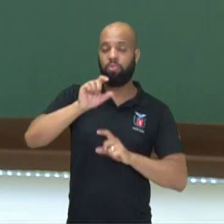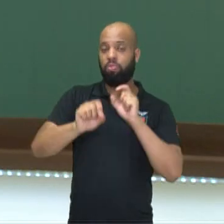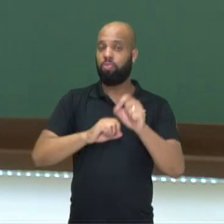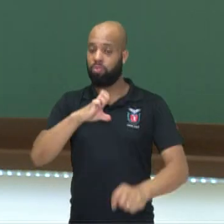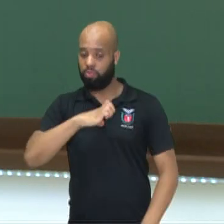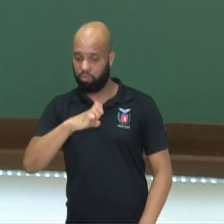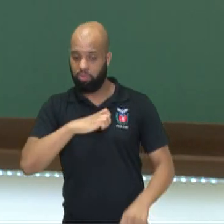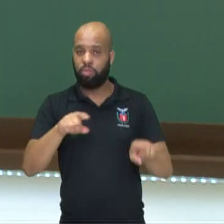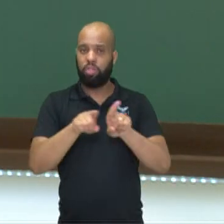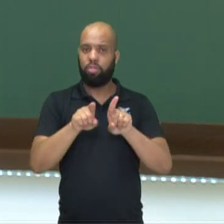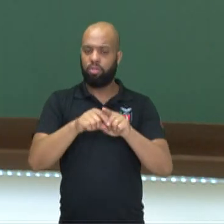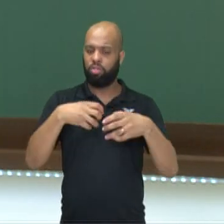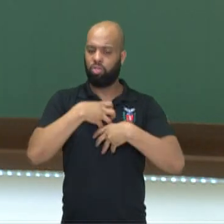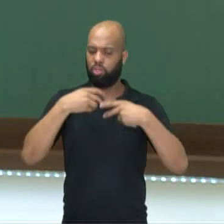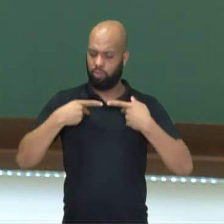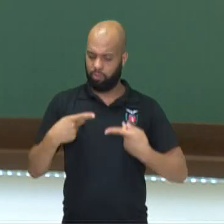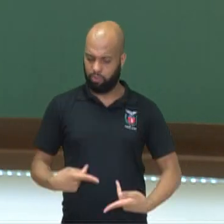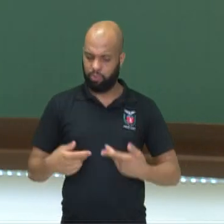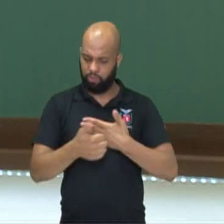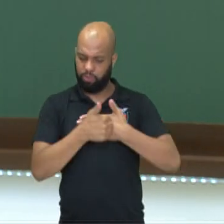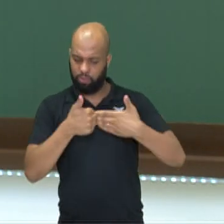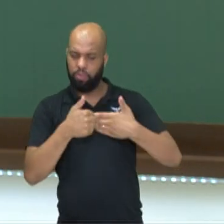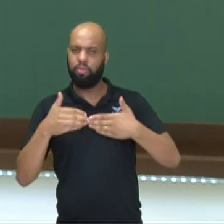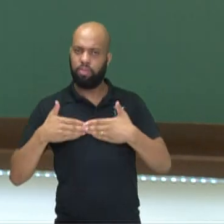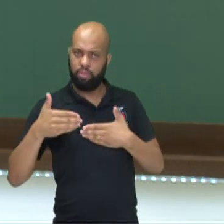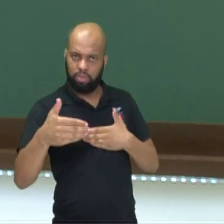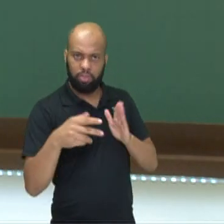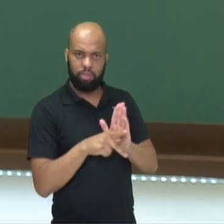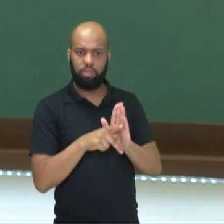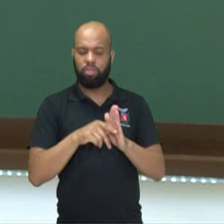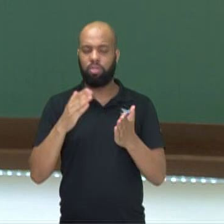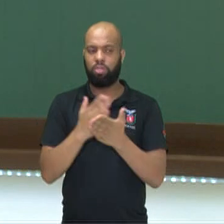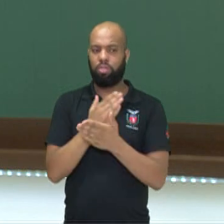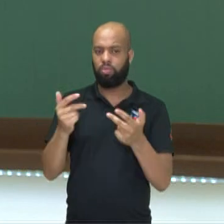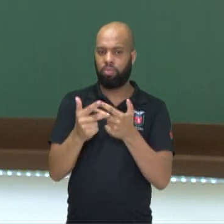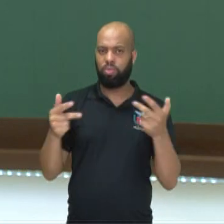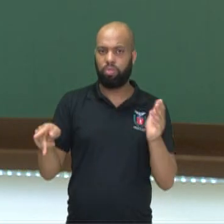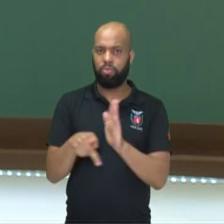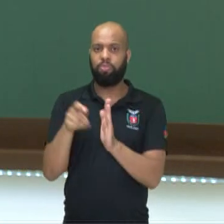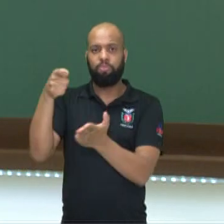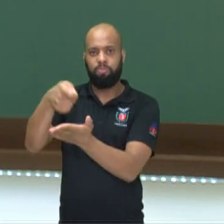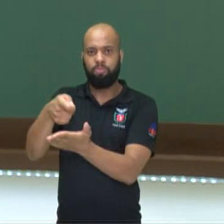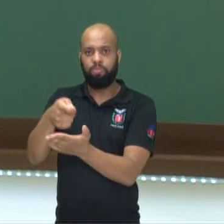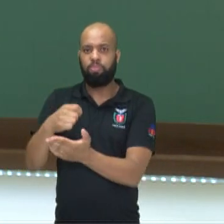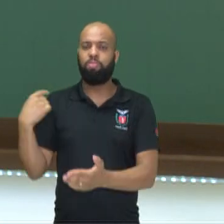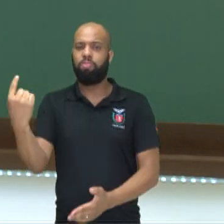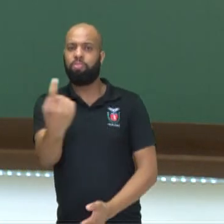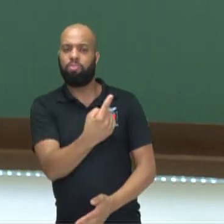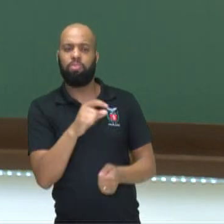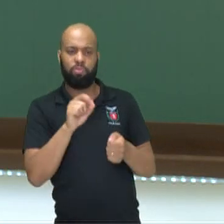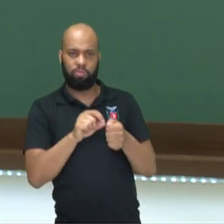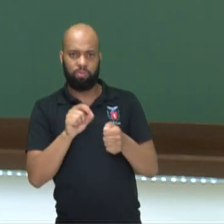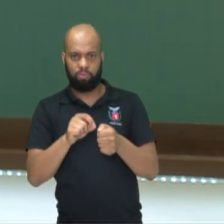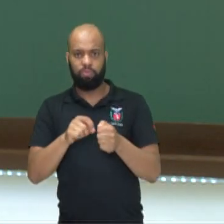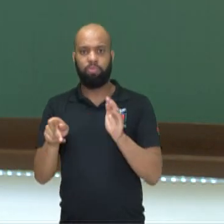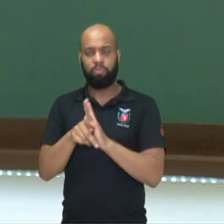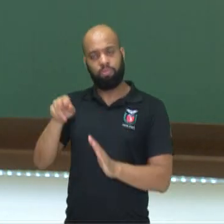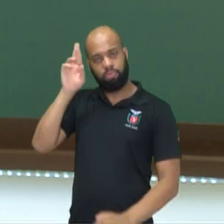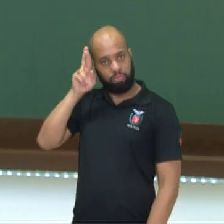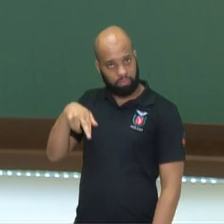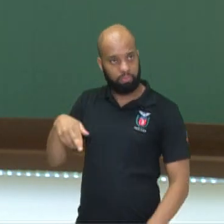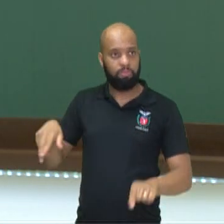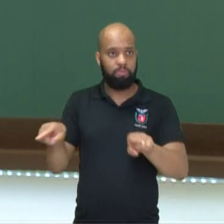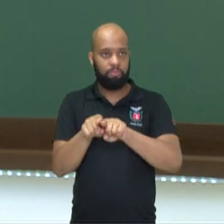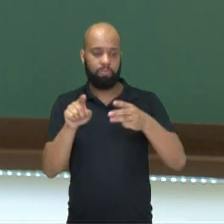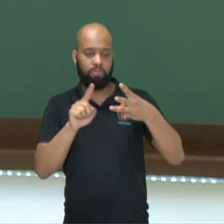ética, as nossas condutas morais a partir das noções de deveres que nós criamos racionalmente. E a